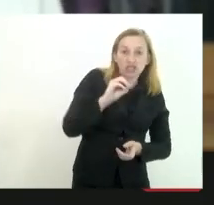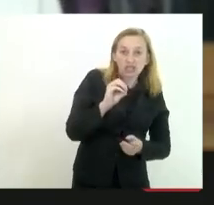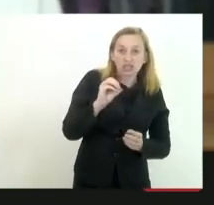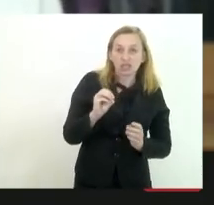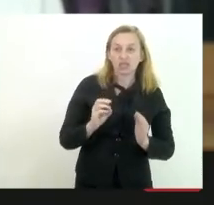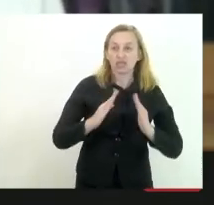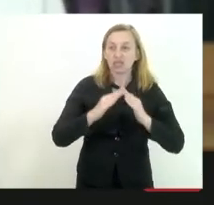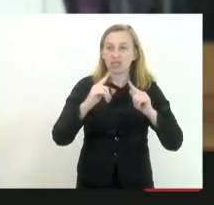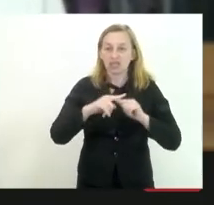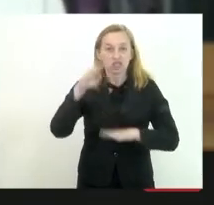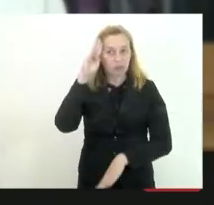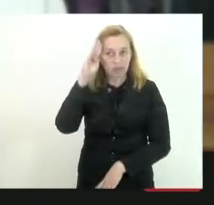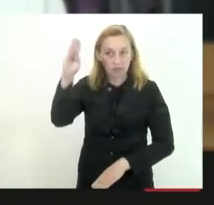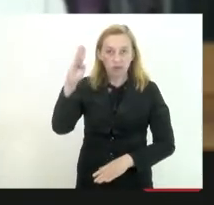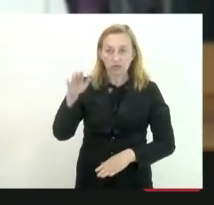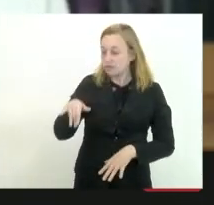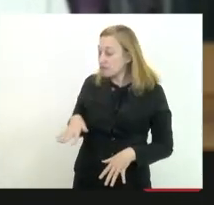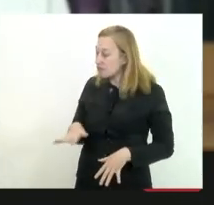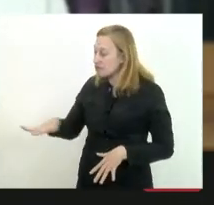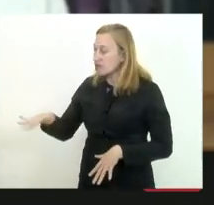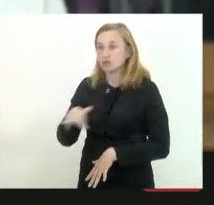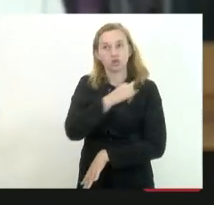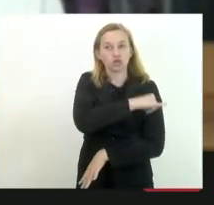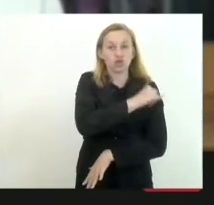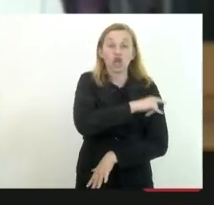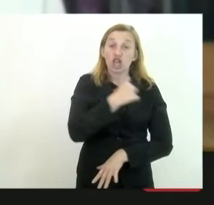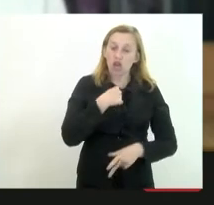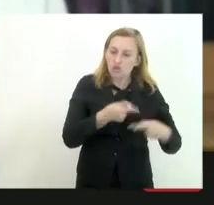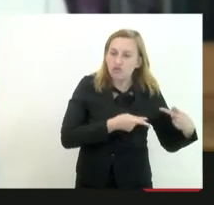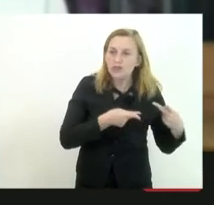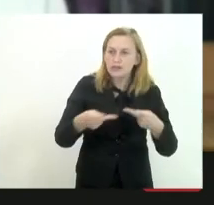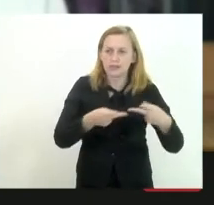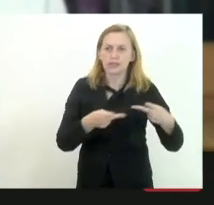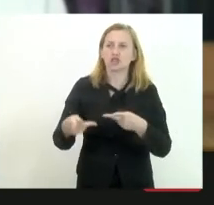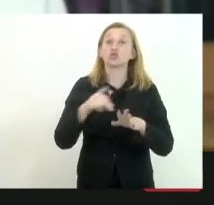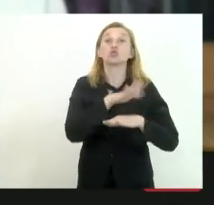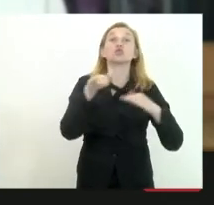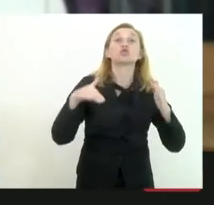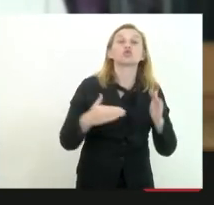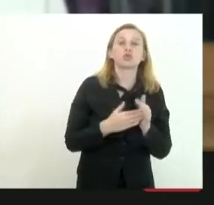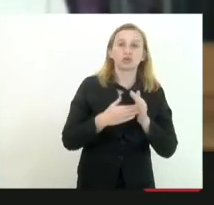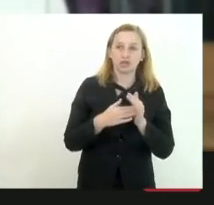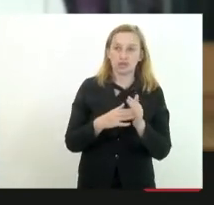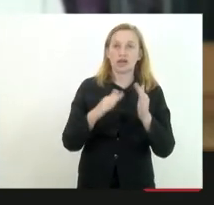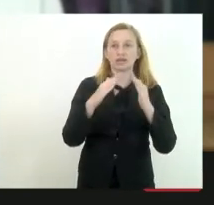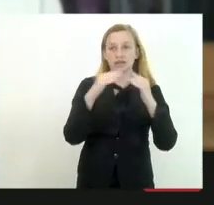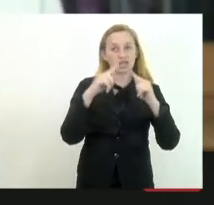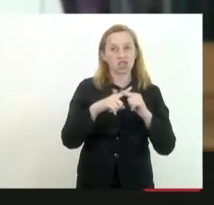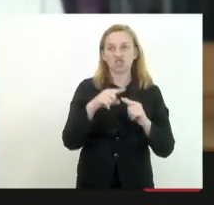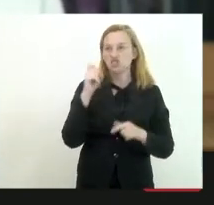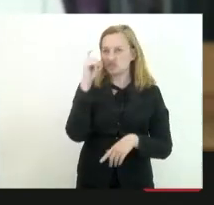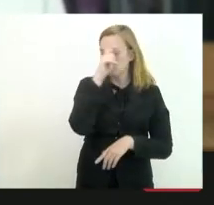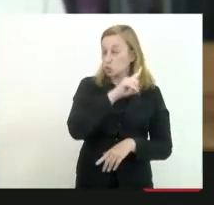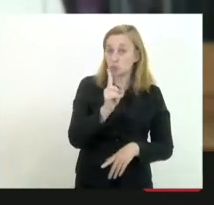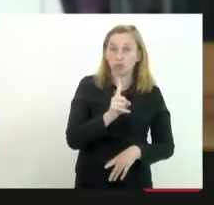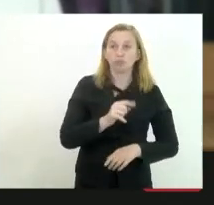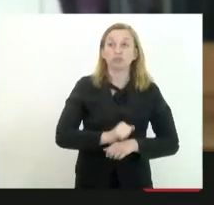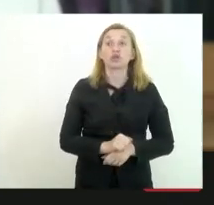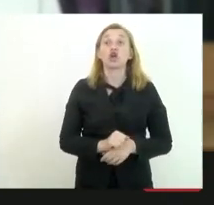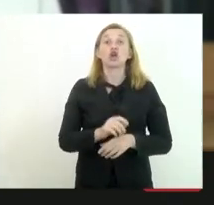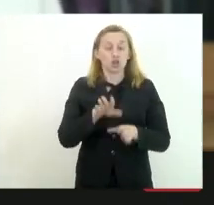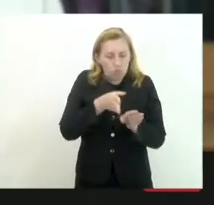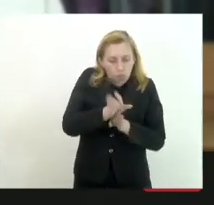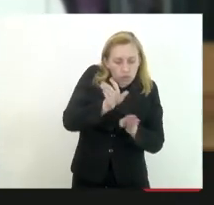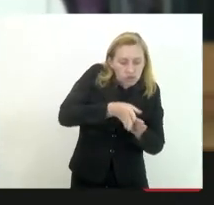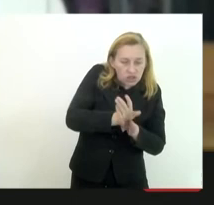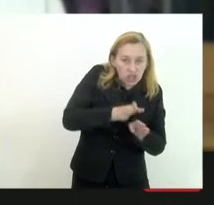nas favelas do Rio de Janeiro e eu visito todas essas filiais, não tenho nenhuma dificuldade. E oriento